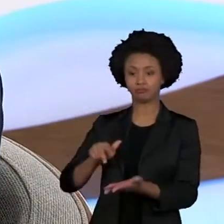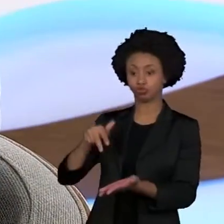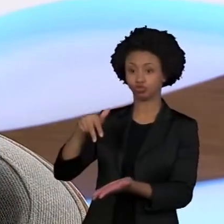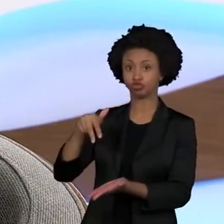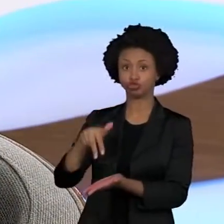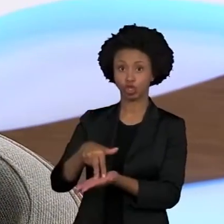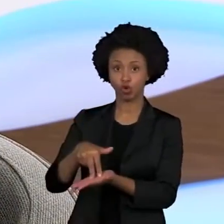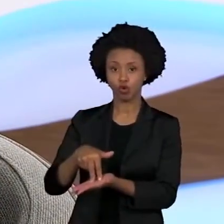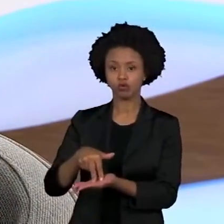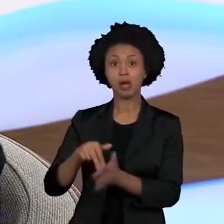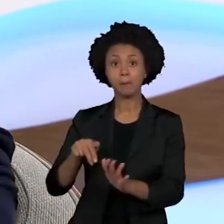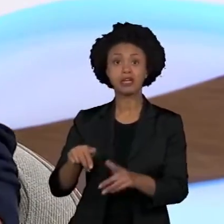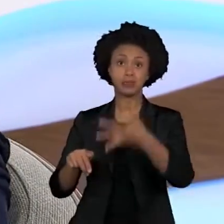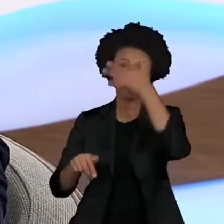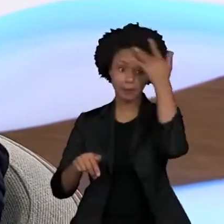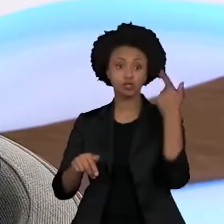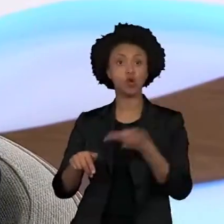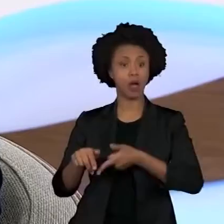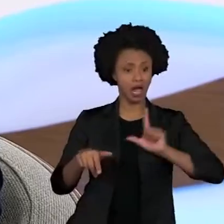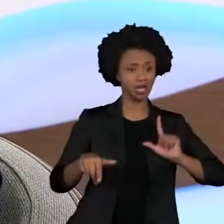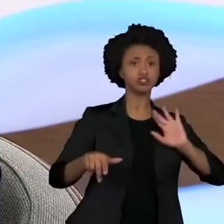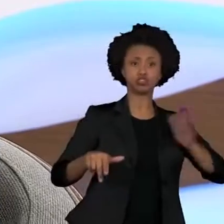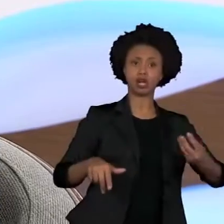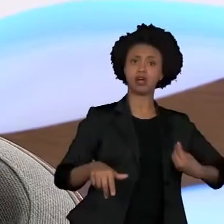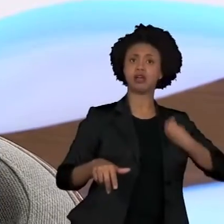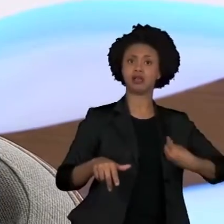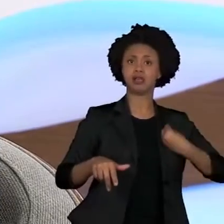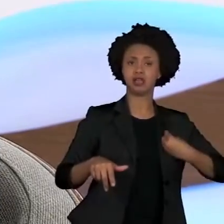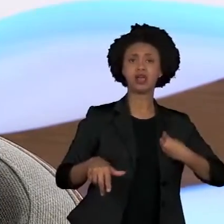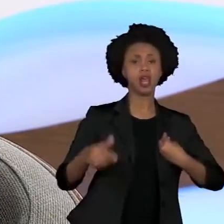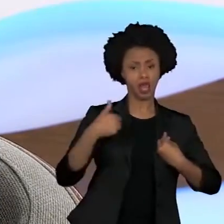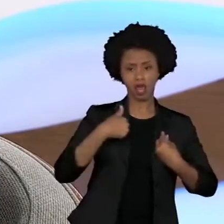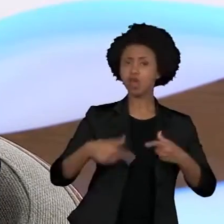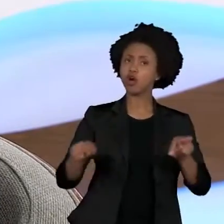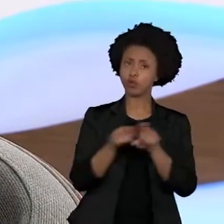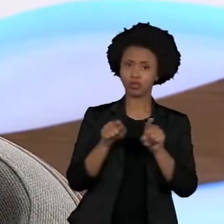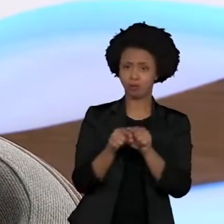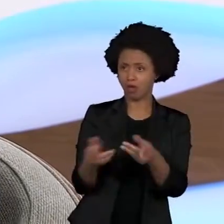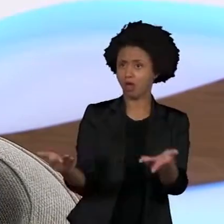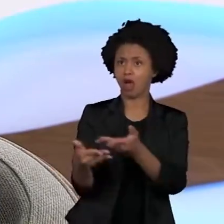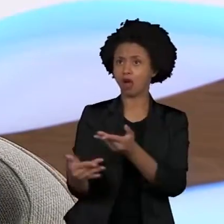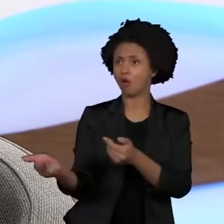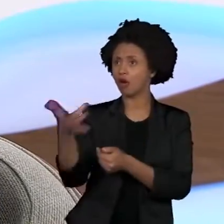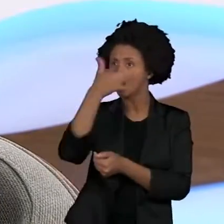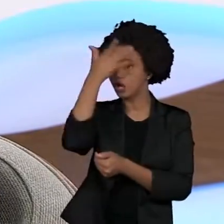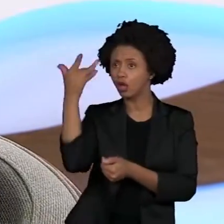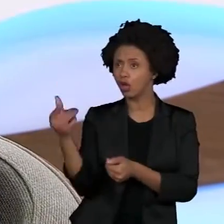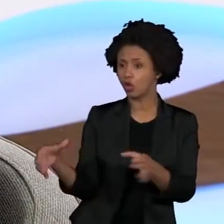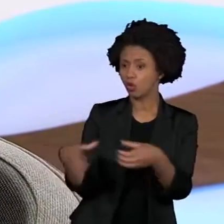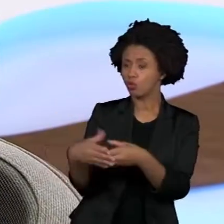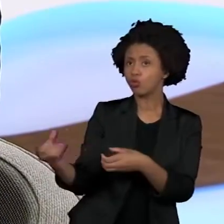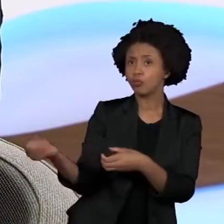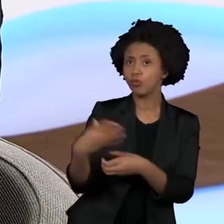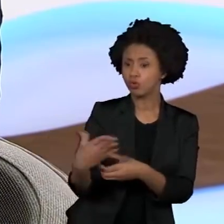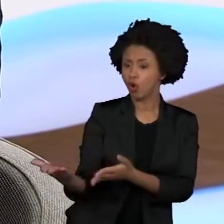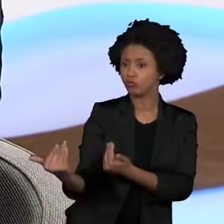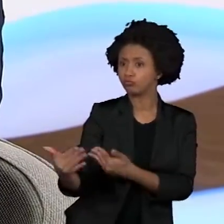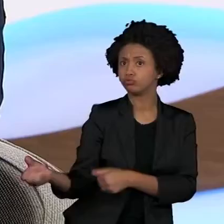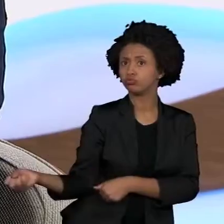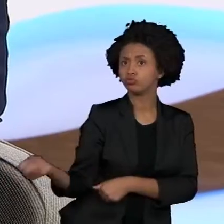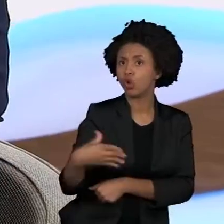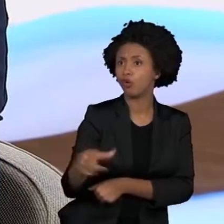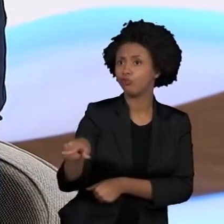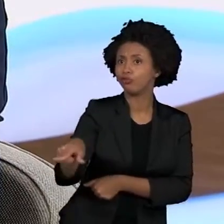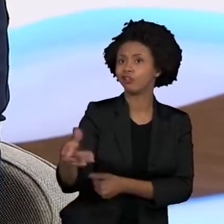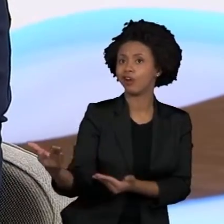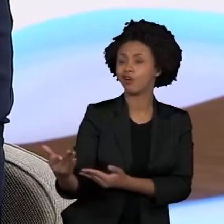geração Isso vai acontecer com eles comigo e a gente tem que estar aberto a isso né cada um no su no seu